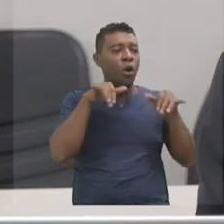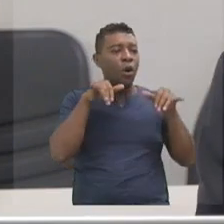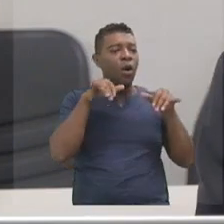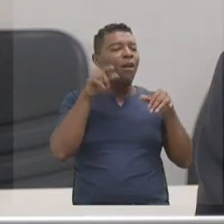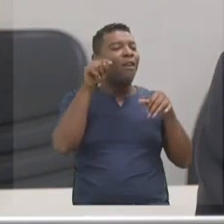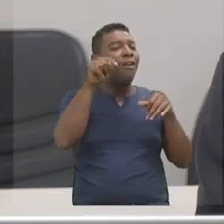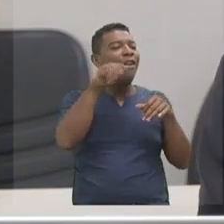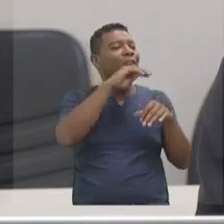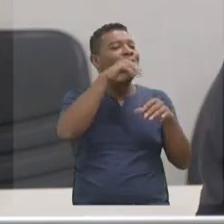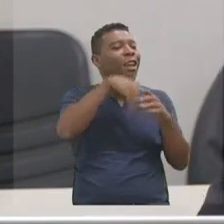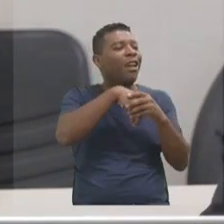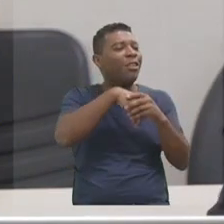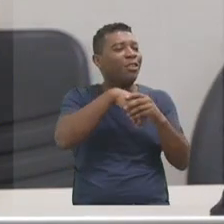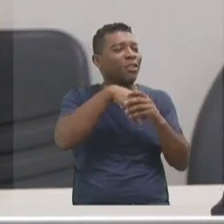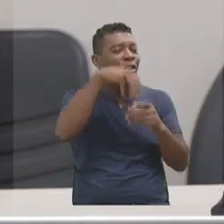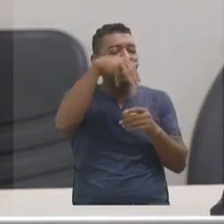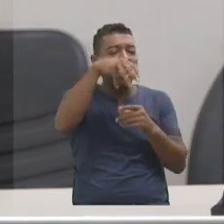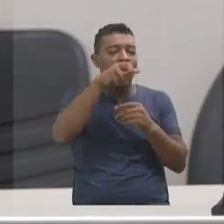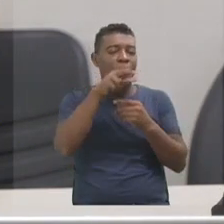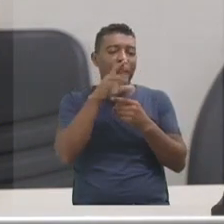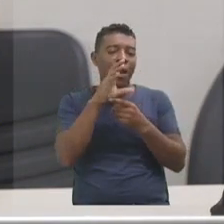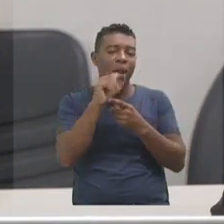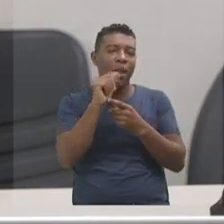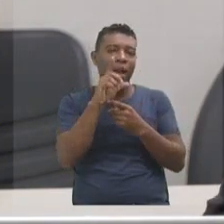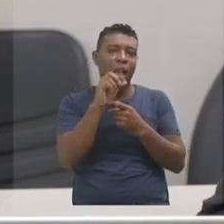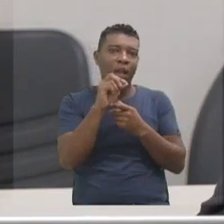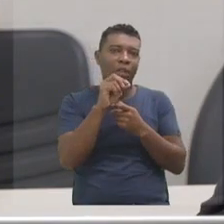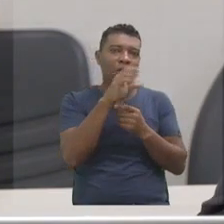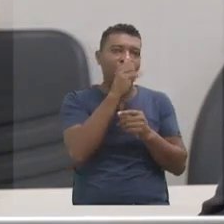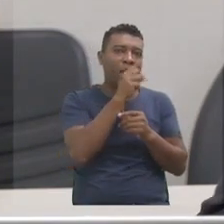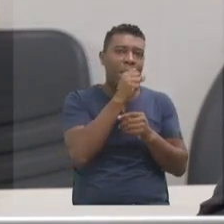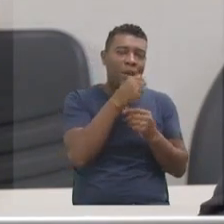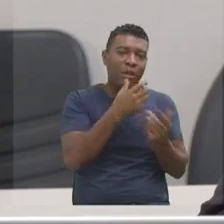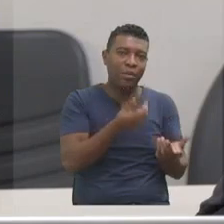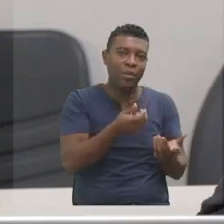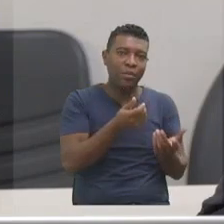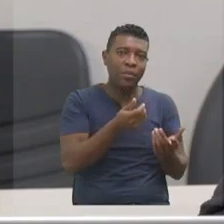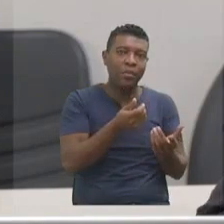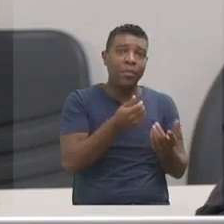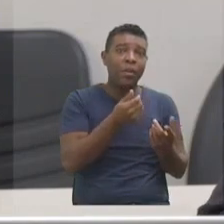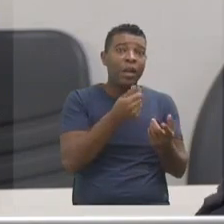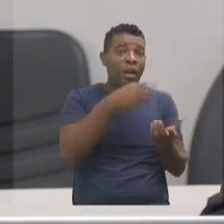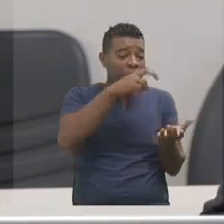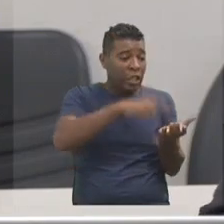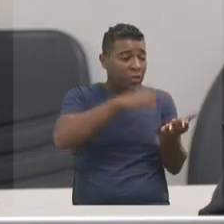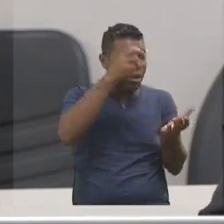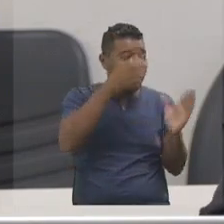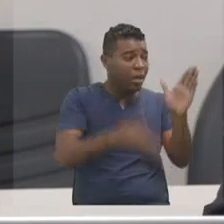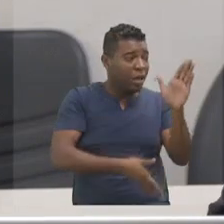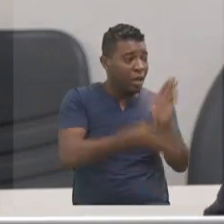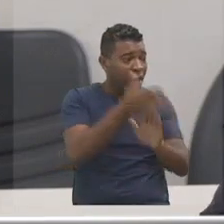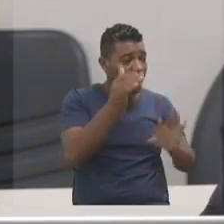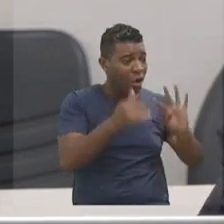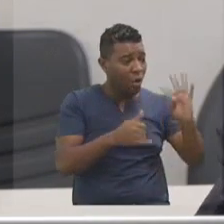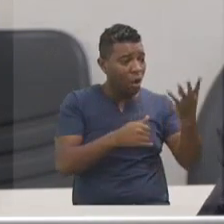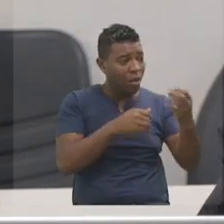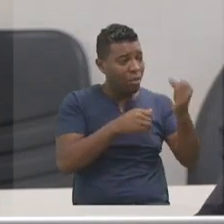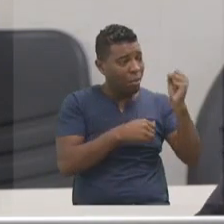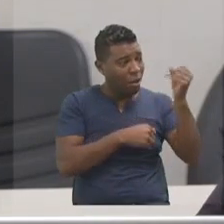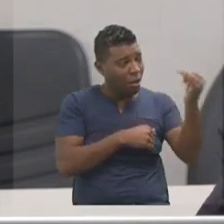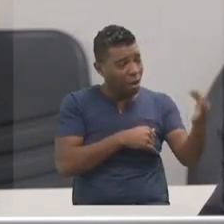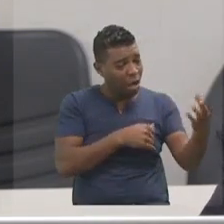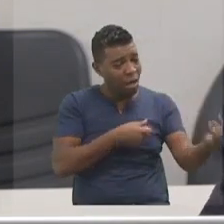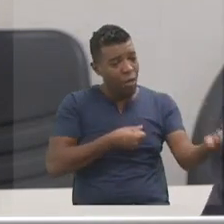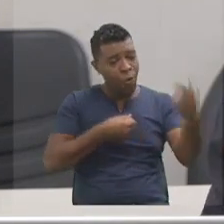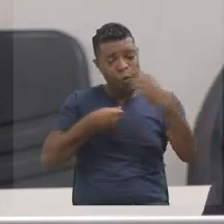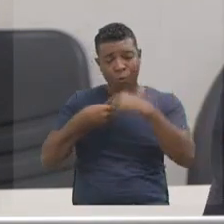hemodiálise então ele sai às 4:30 da manhã da casa dele voltava às 8:00 da noite para poder ir para Diamantina e a